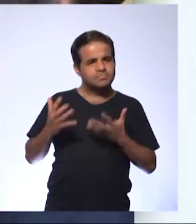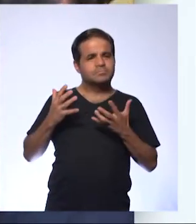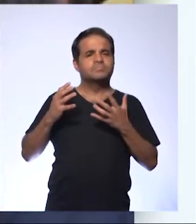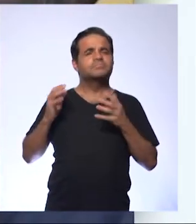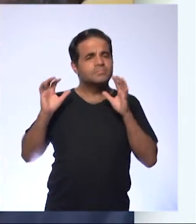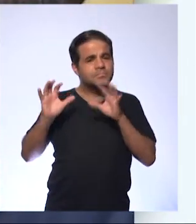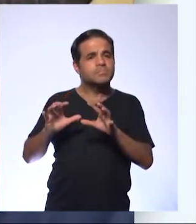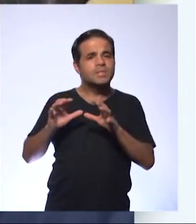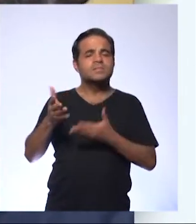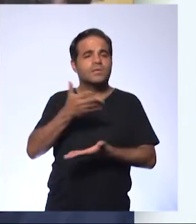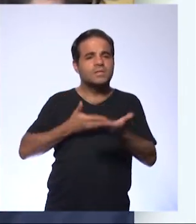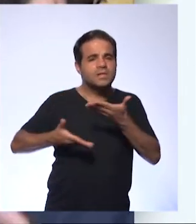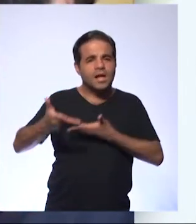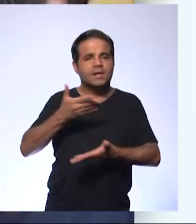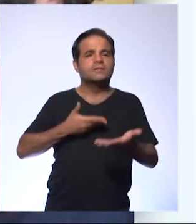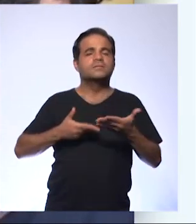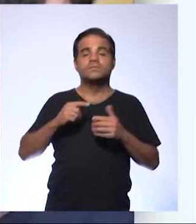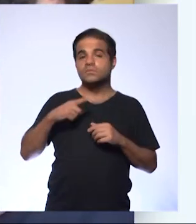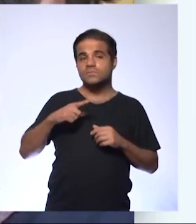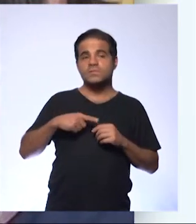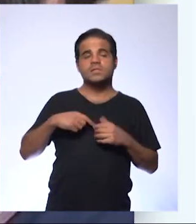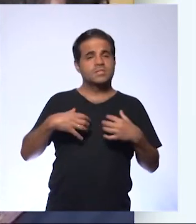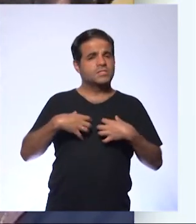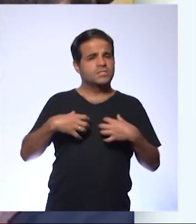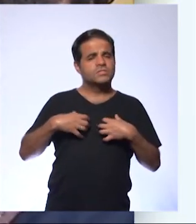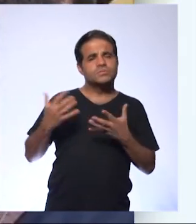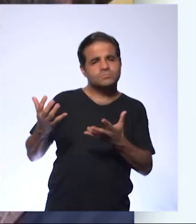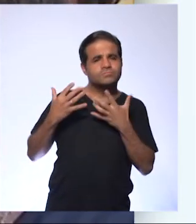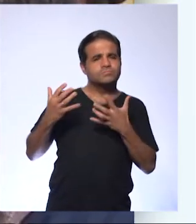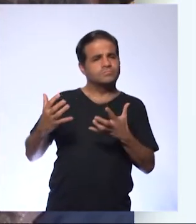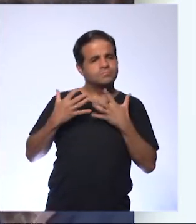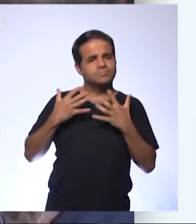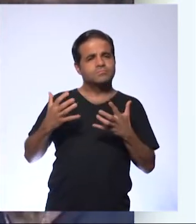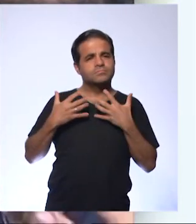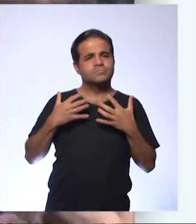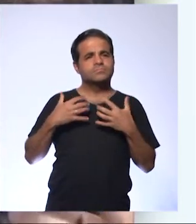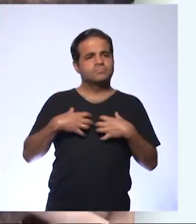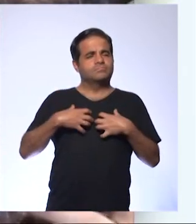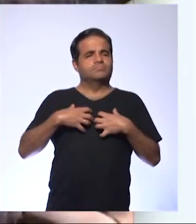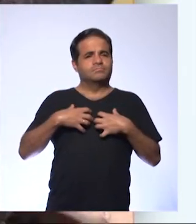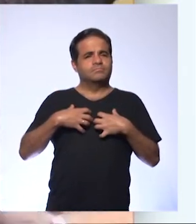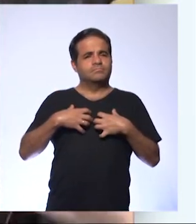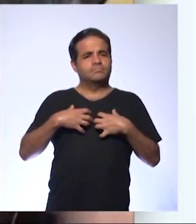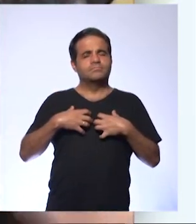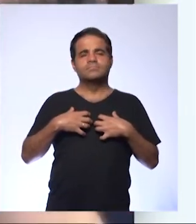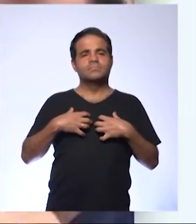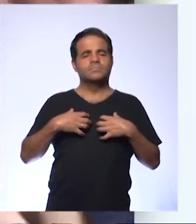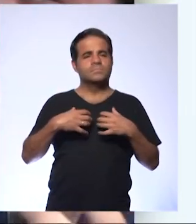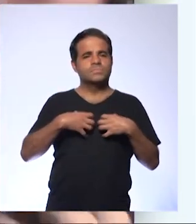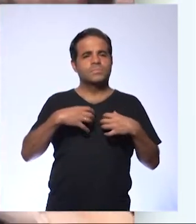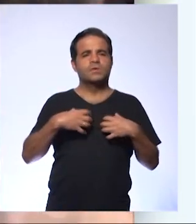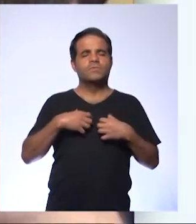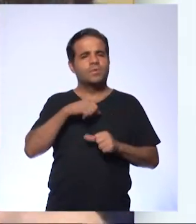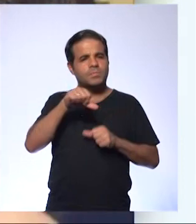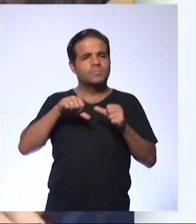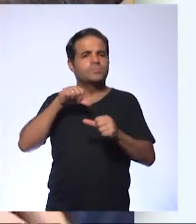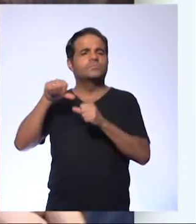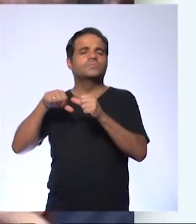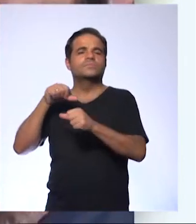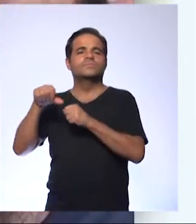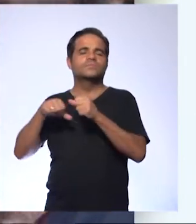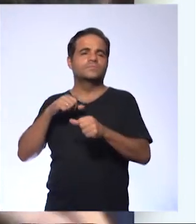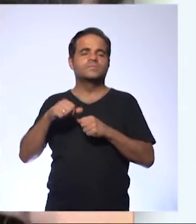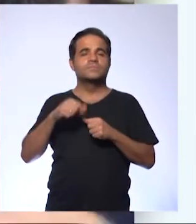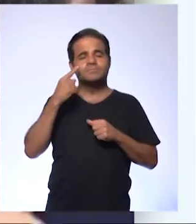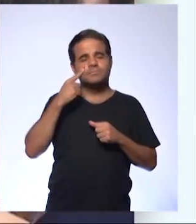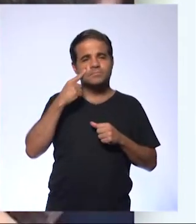né? Nessa relação que você está se sentindo pressionado e está sentindo a sua forma meio que mudar, né? E peraí, o que